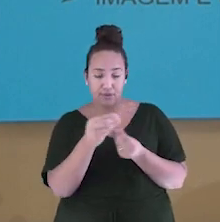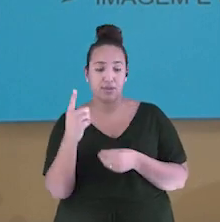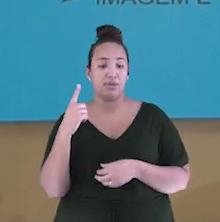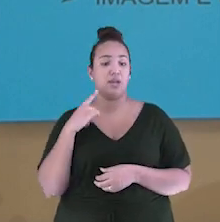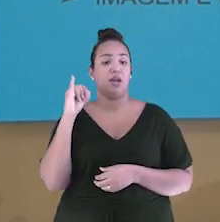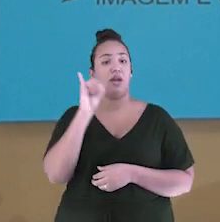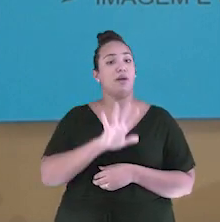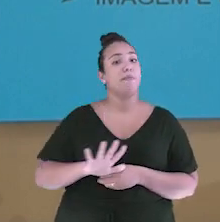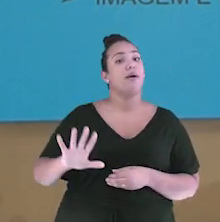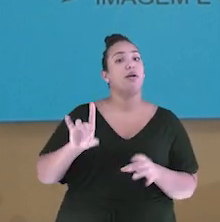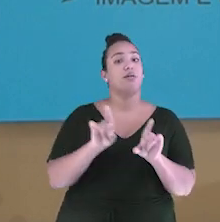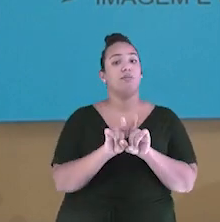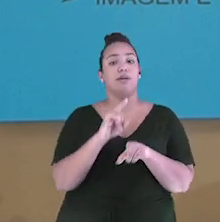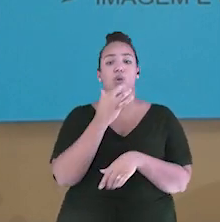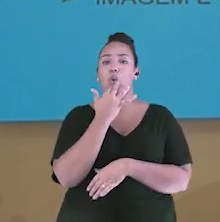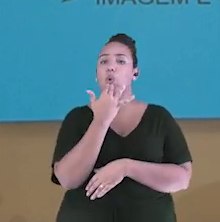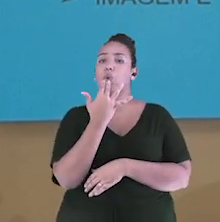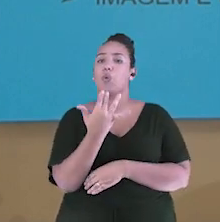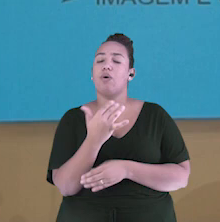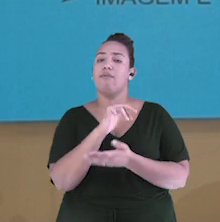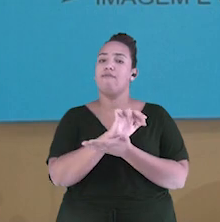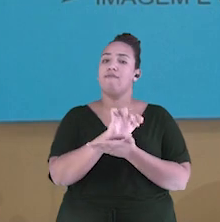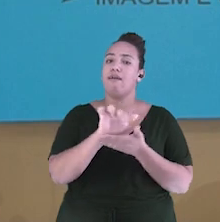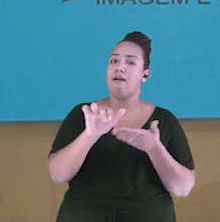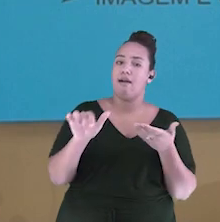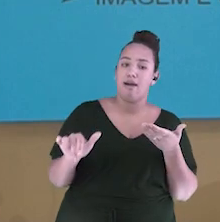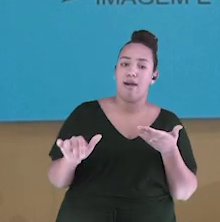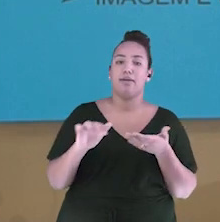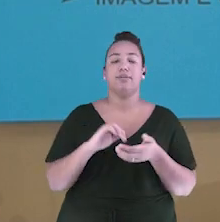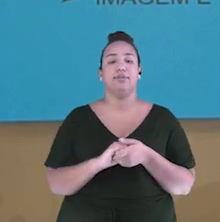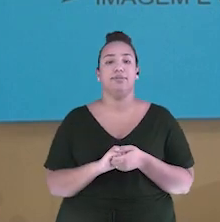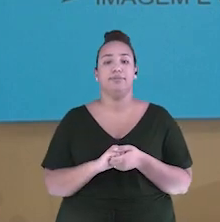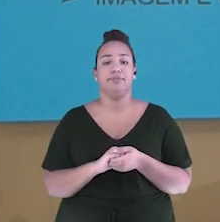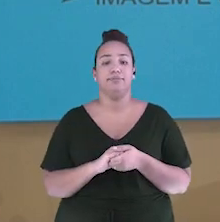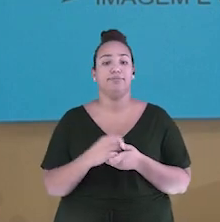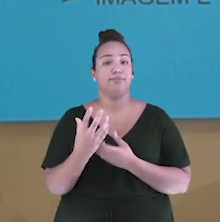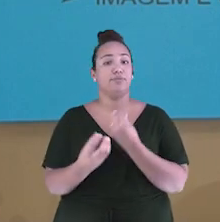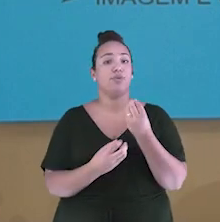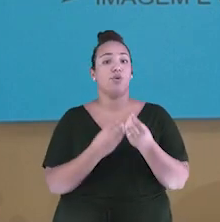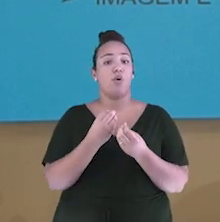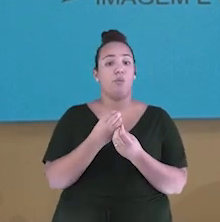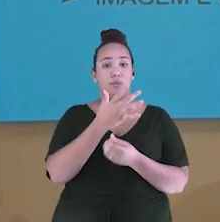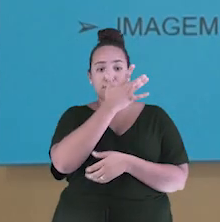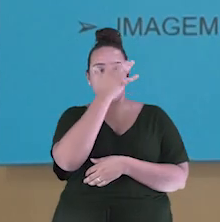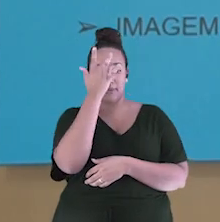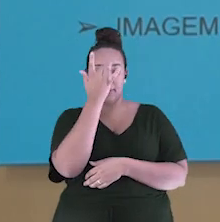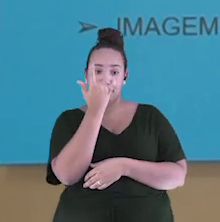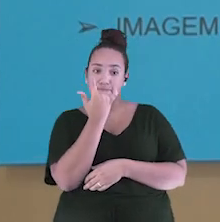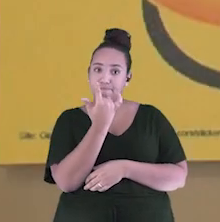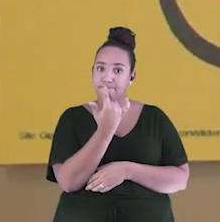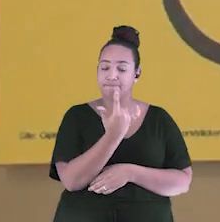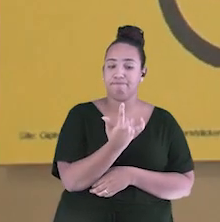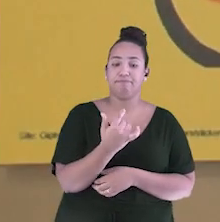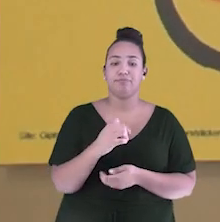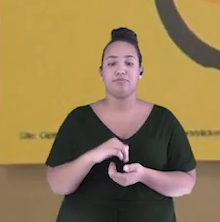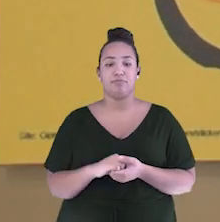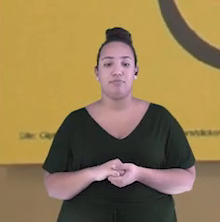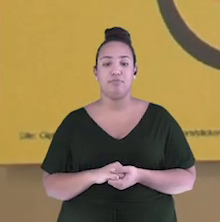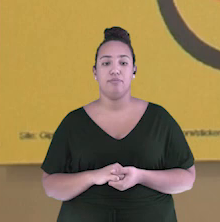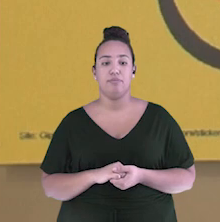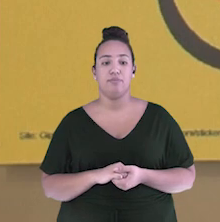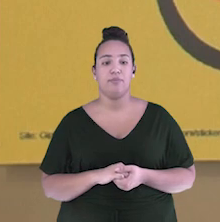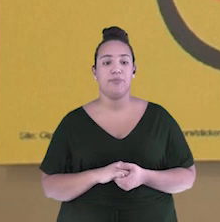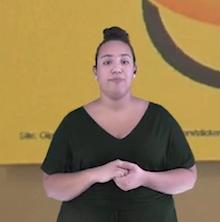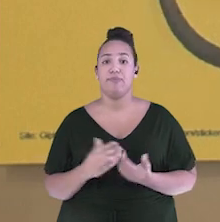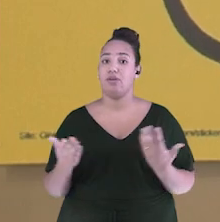cores vibrantes, justamente para conquistar os seus leitores. Agora vamos falar